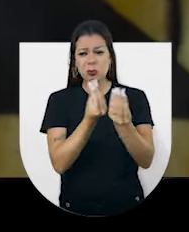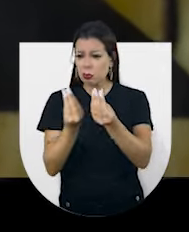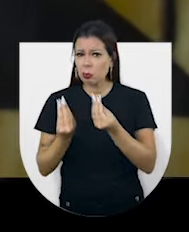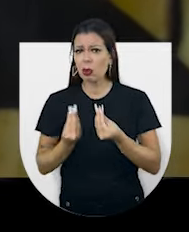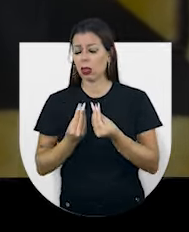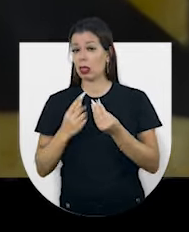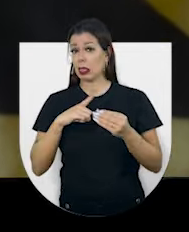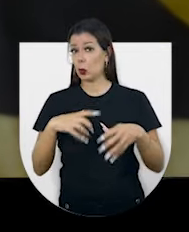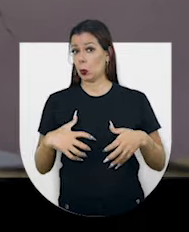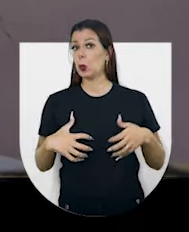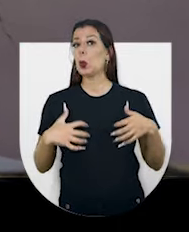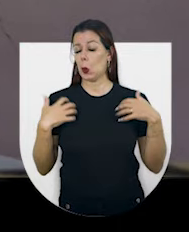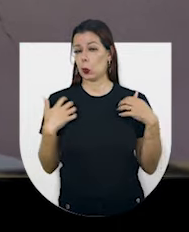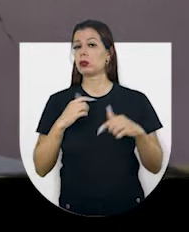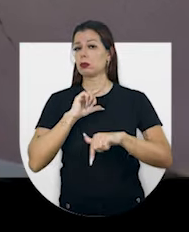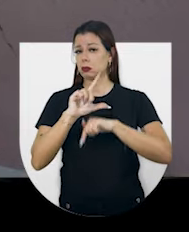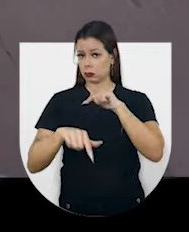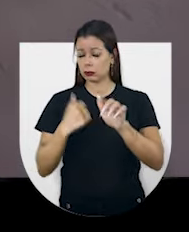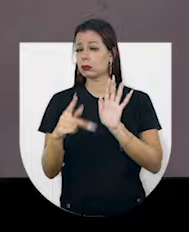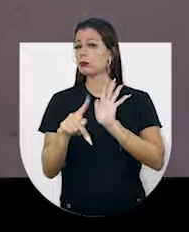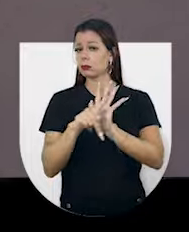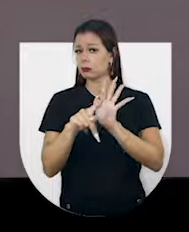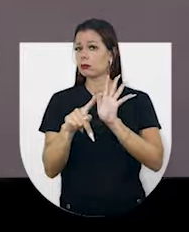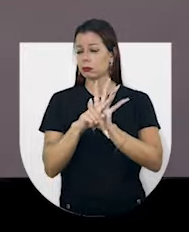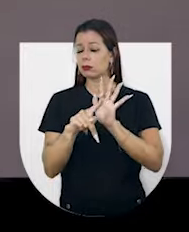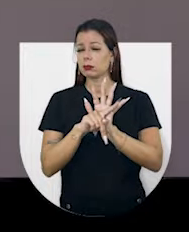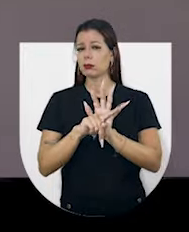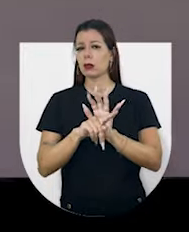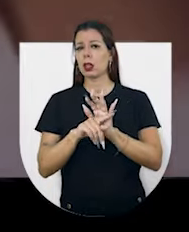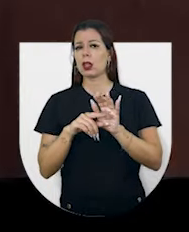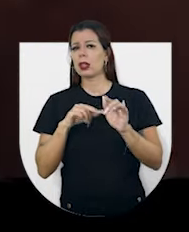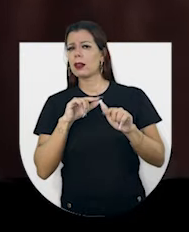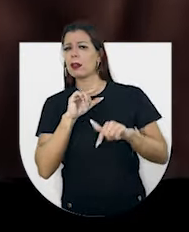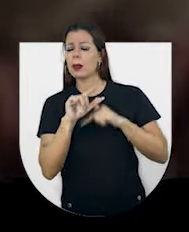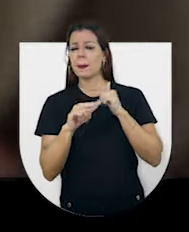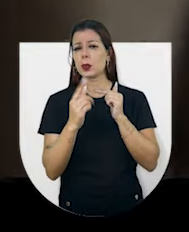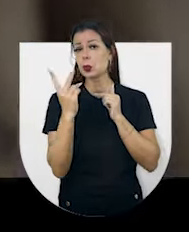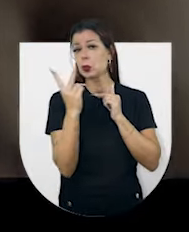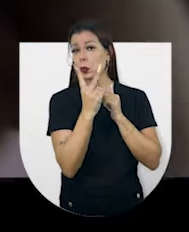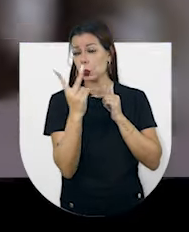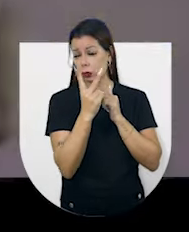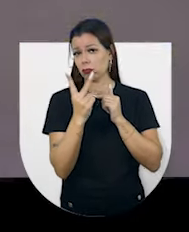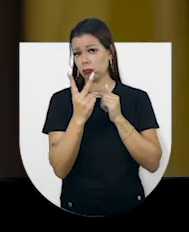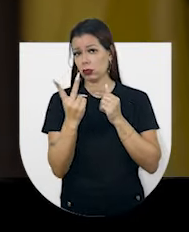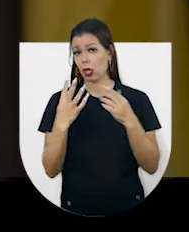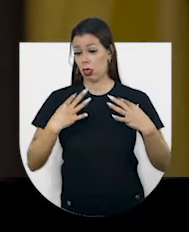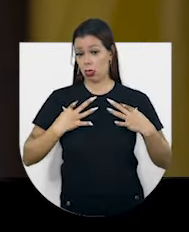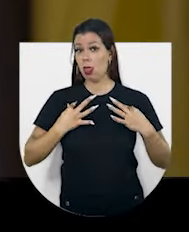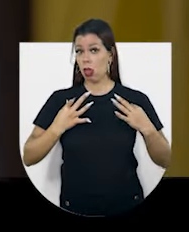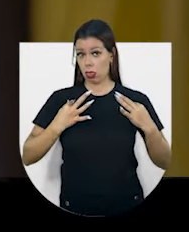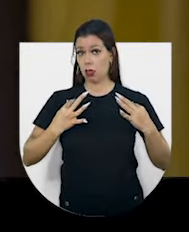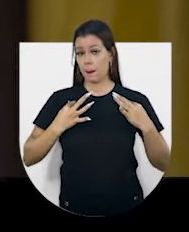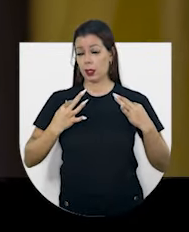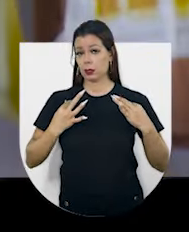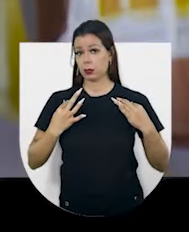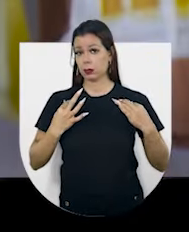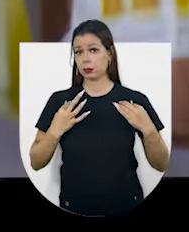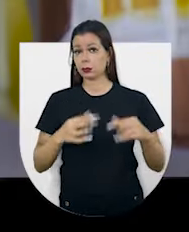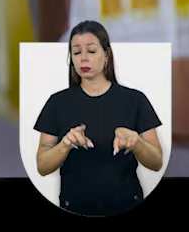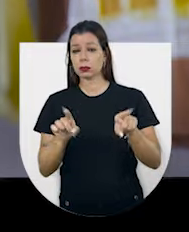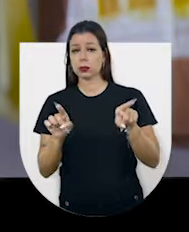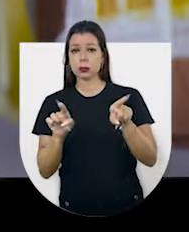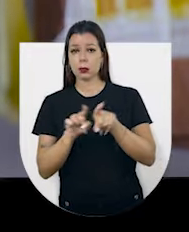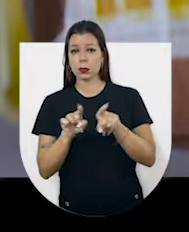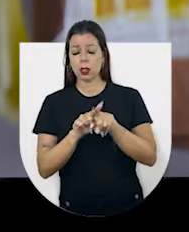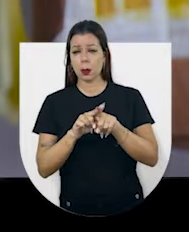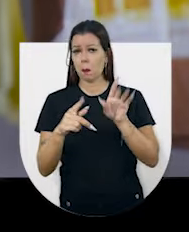do que eu faço. Meu trabalho é todo manual. Trabalho com dois tipos de peça. A camiseta e